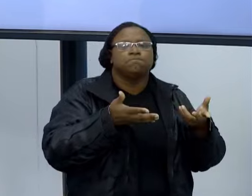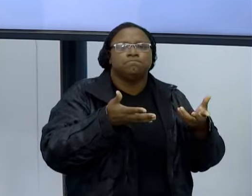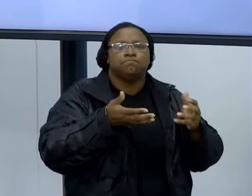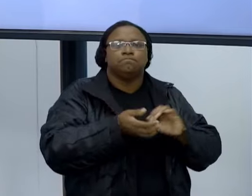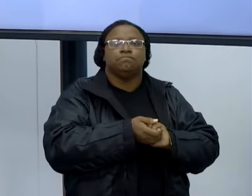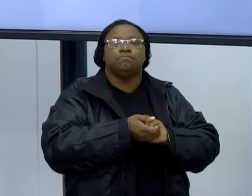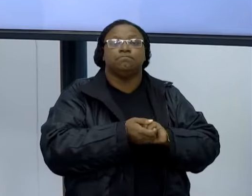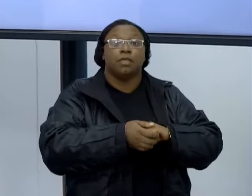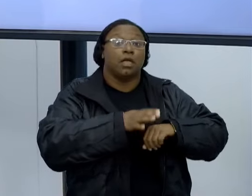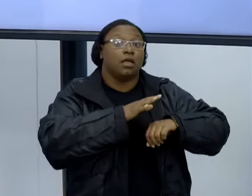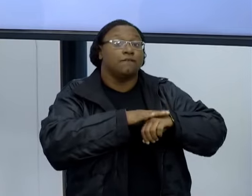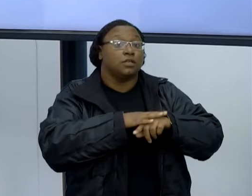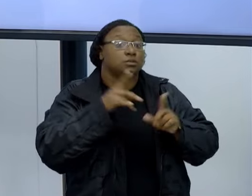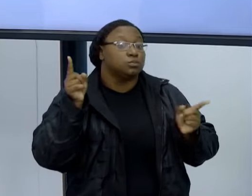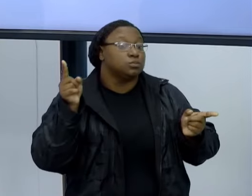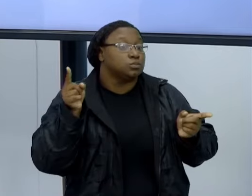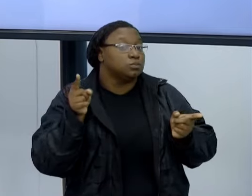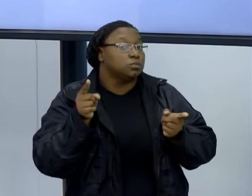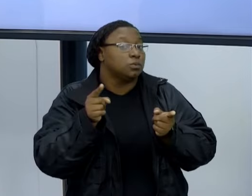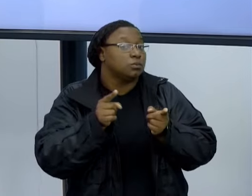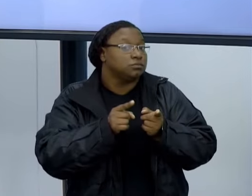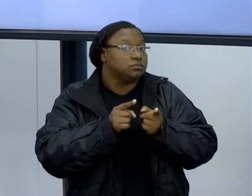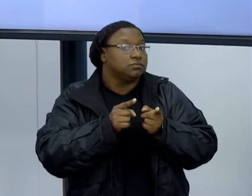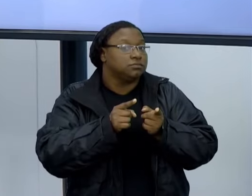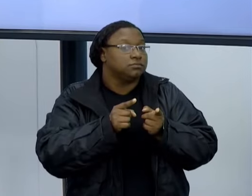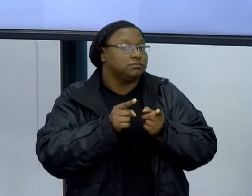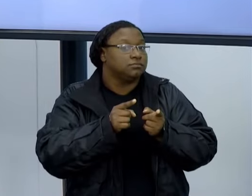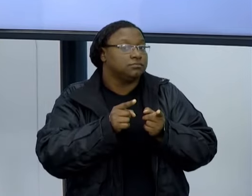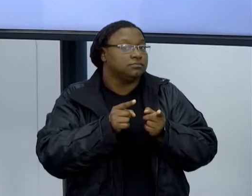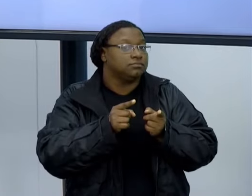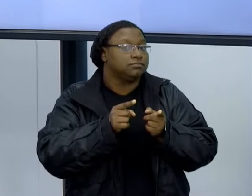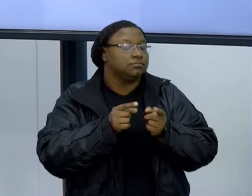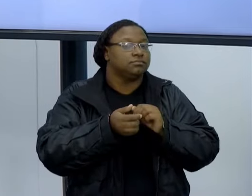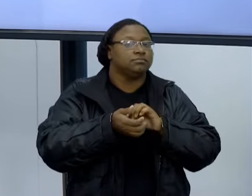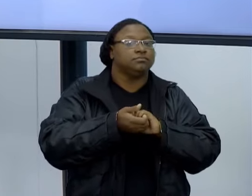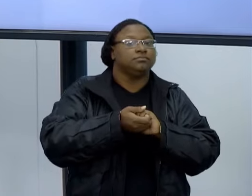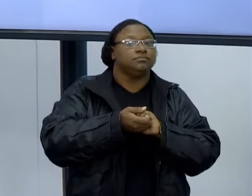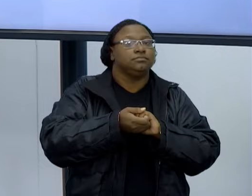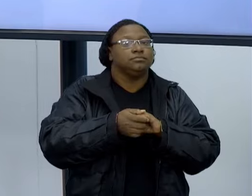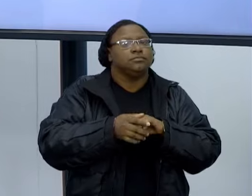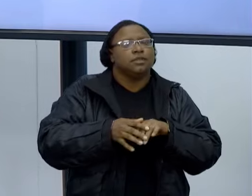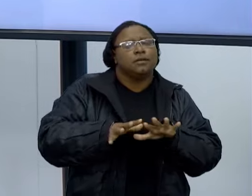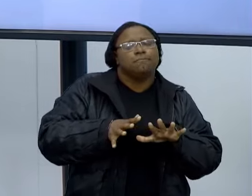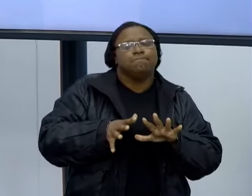fazer reduções, é fazer determinadas, digamos assim,